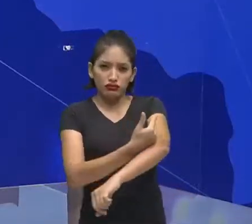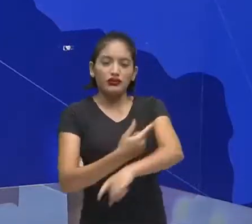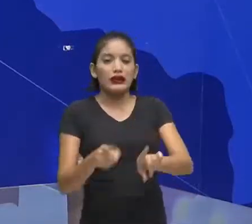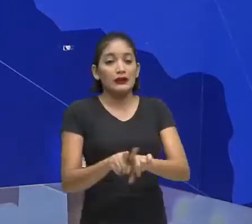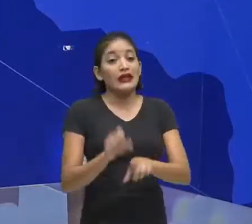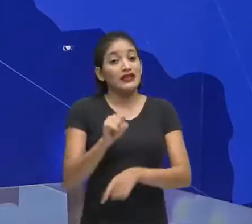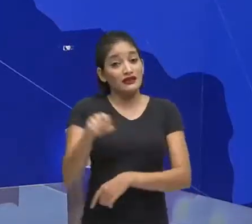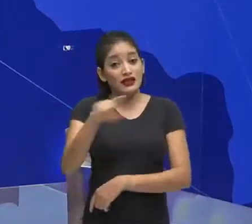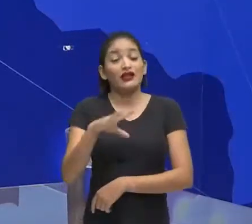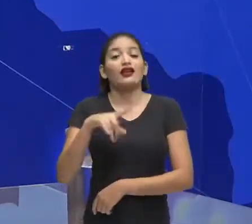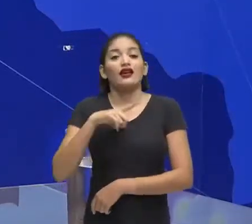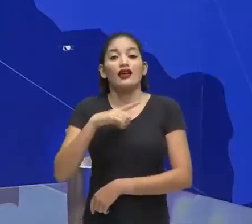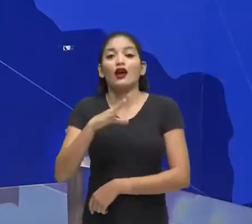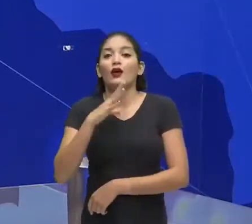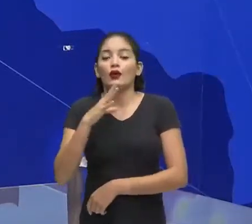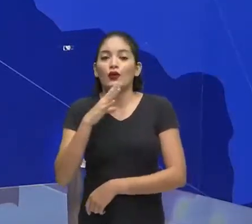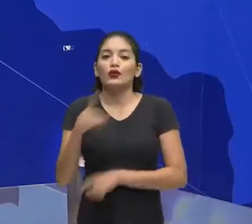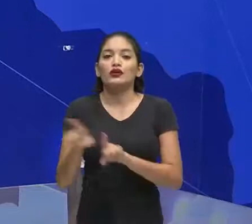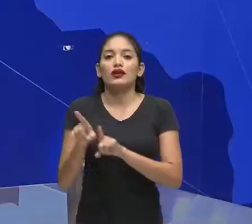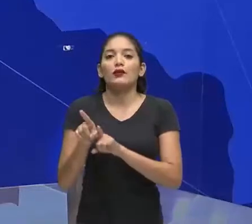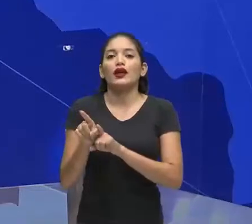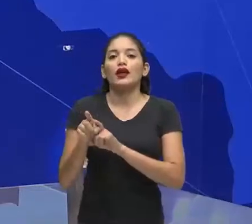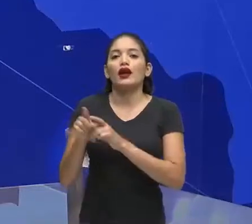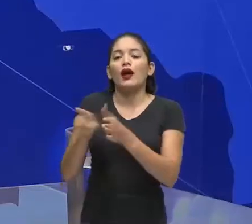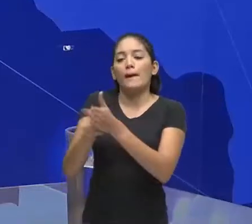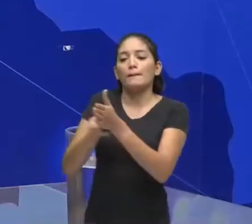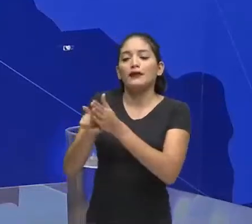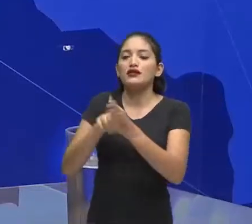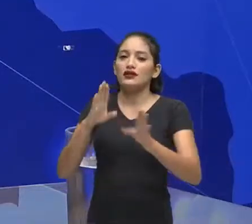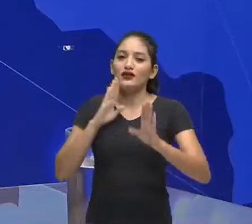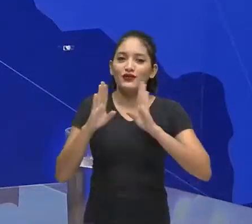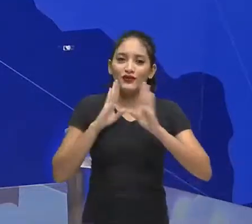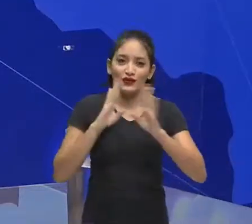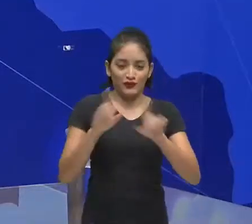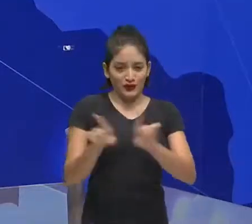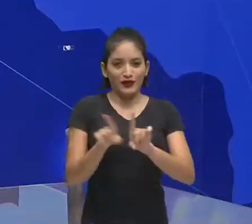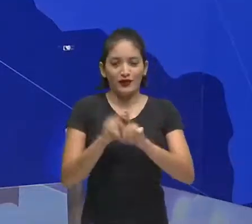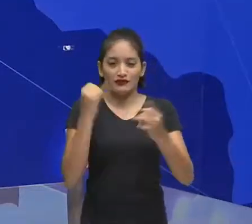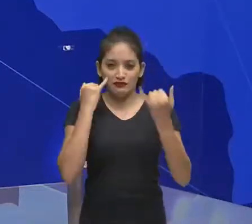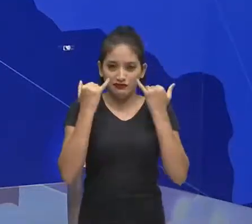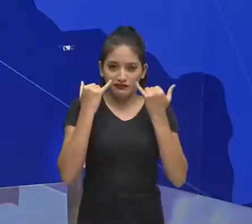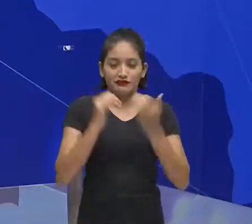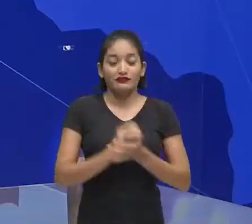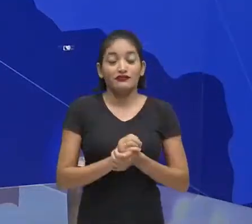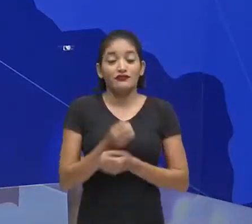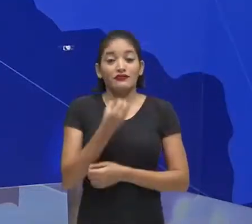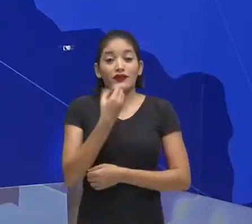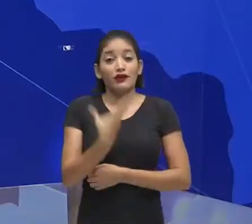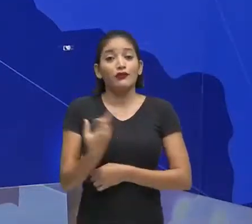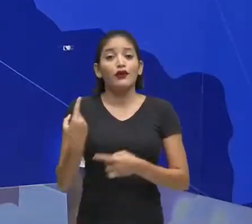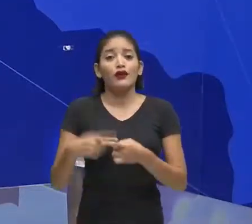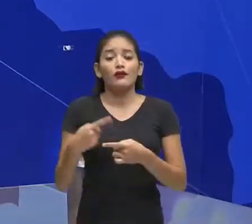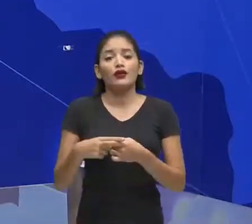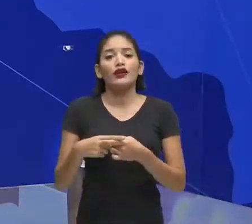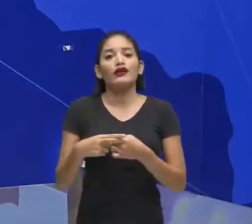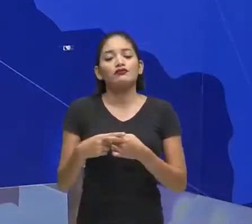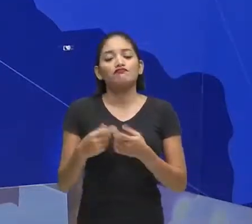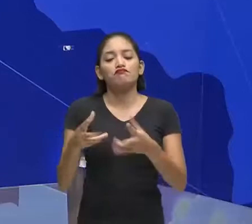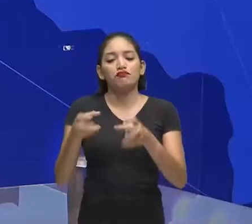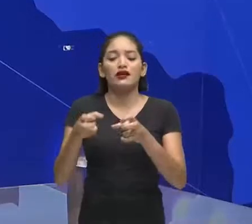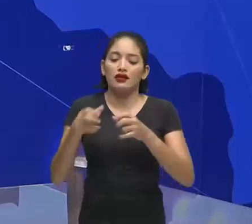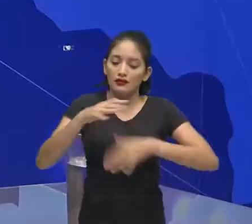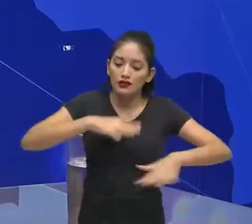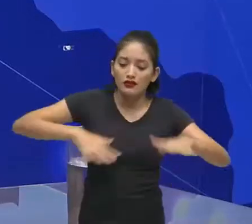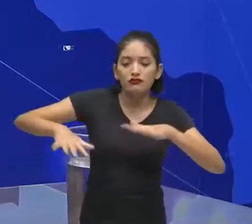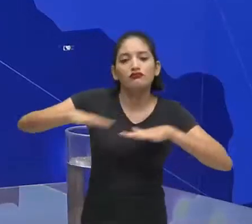mais curiosidade, joga lá, até no Facebook você vai encontrar informações sobre isso. E é bom porque a gente vê esse envolvimento. A partir